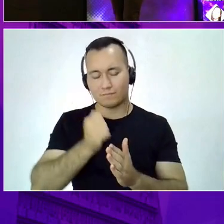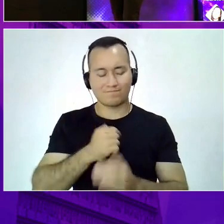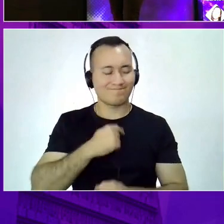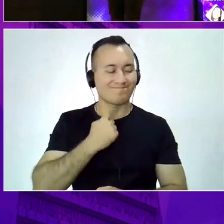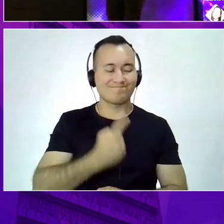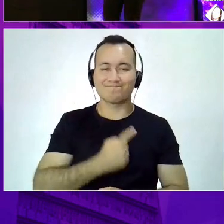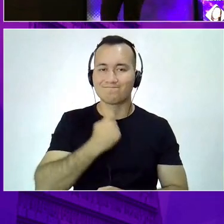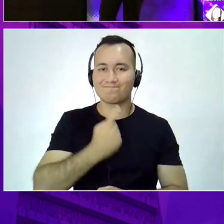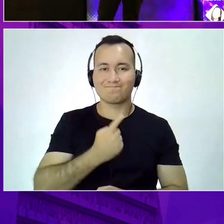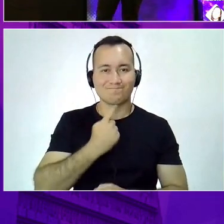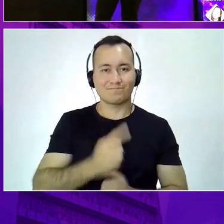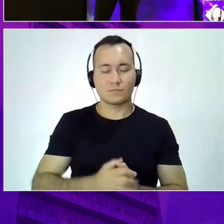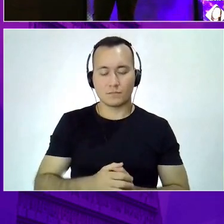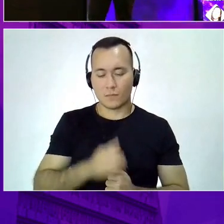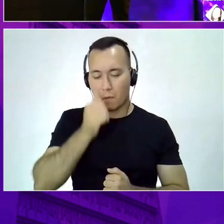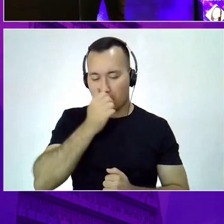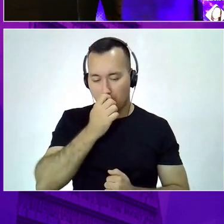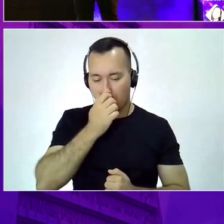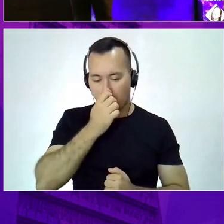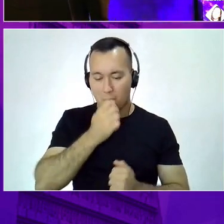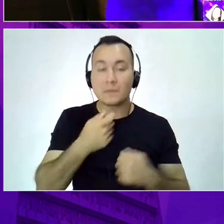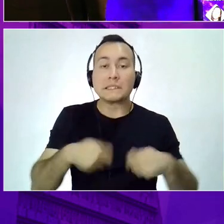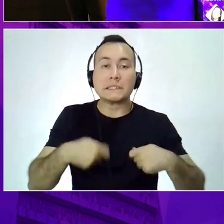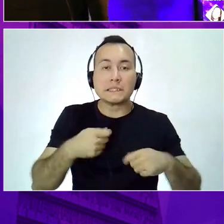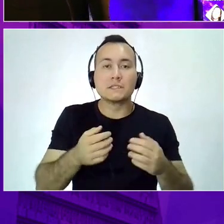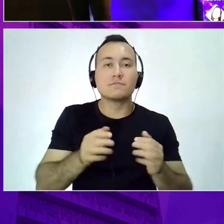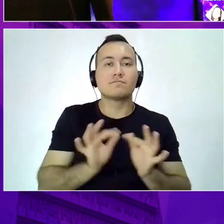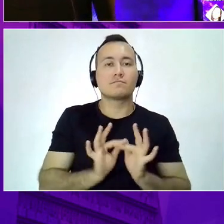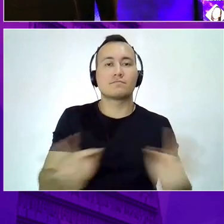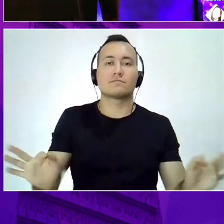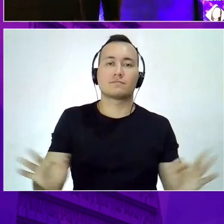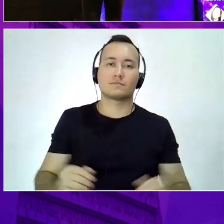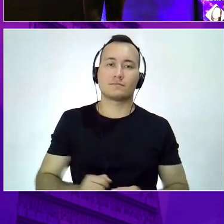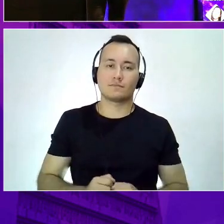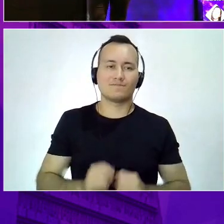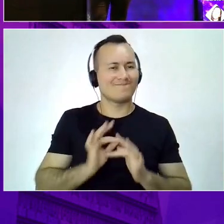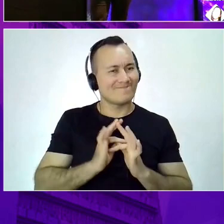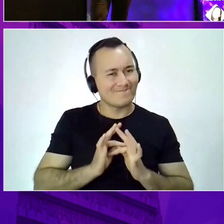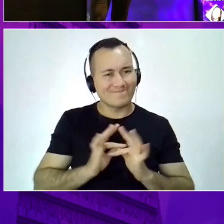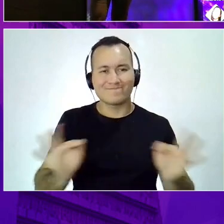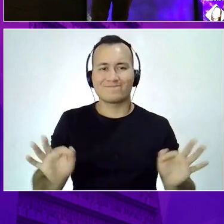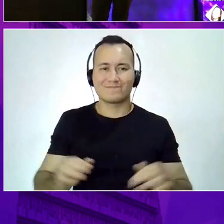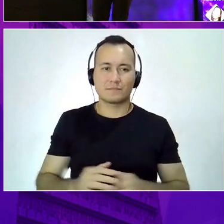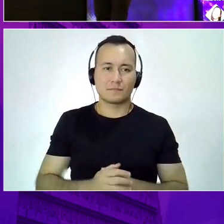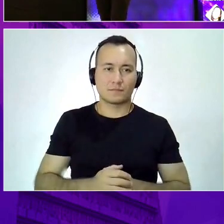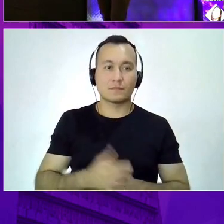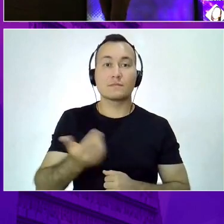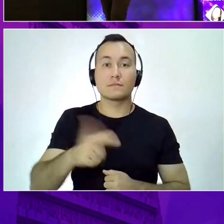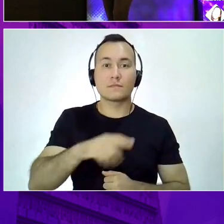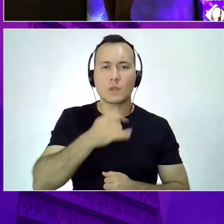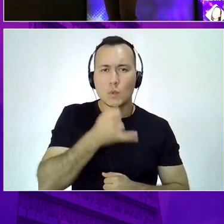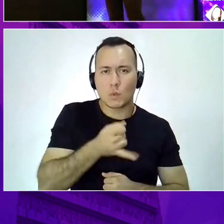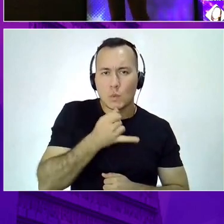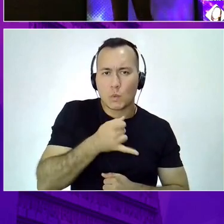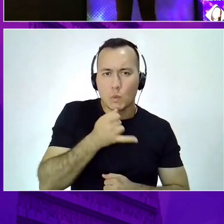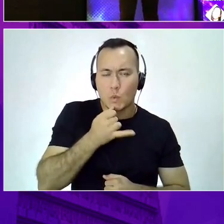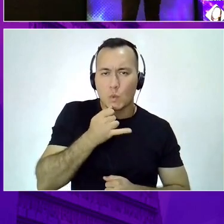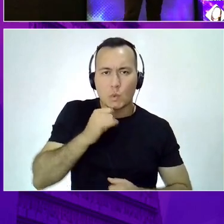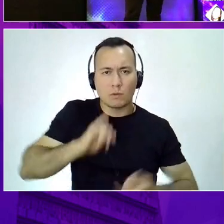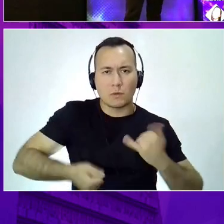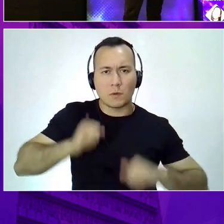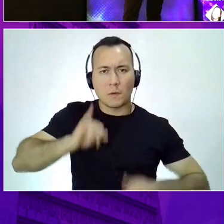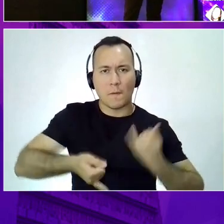para aprender todo dia. E a segunda coisa é essa energia que as áreas de tecnologia